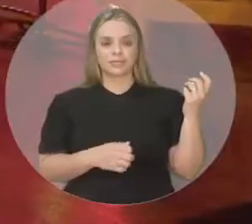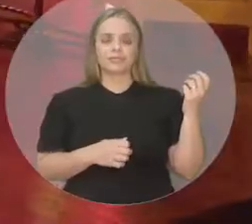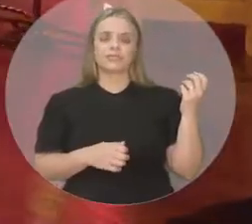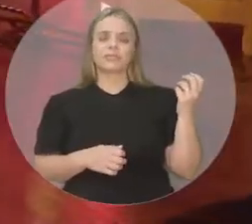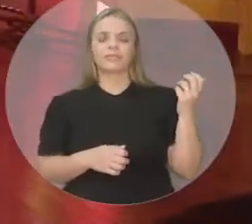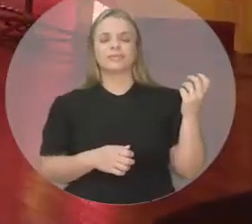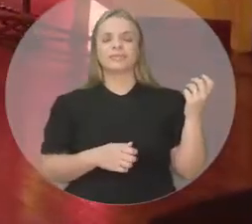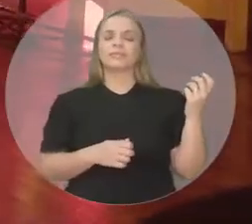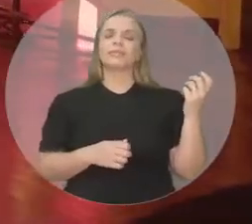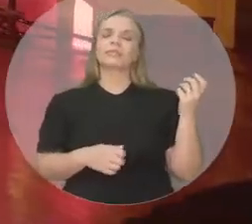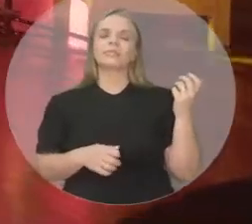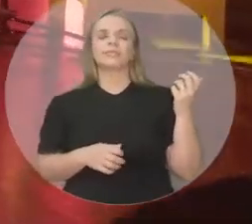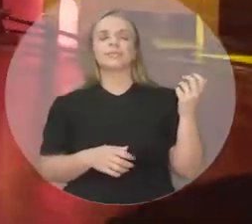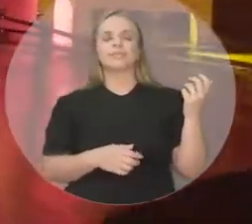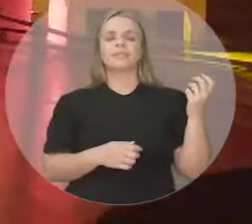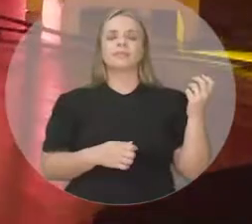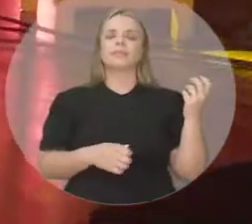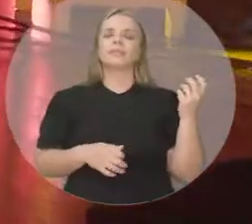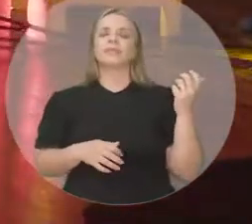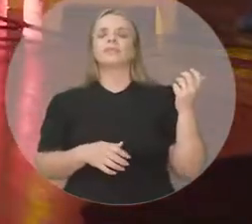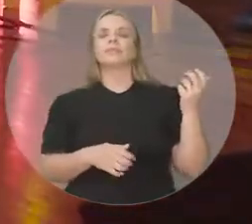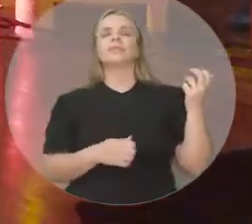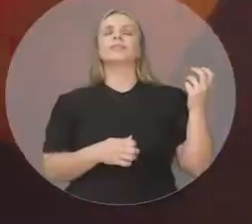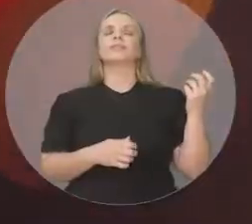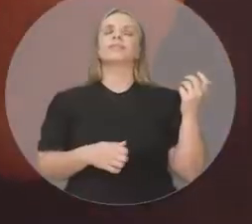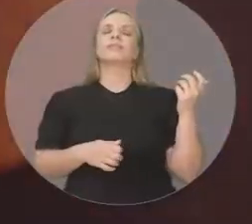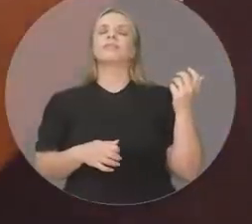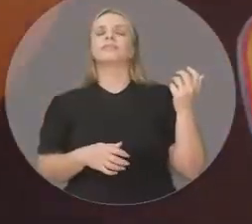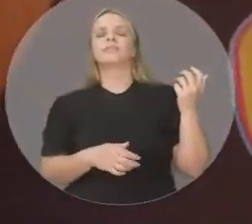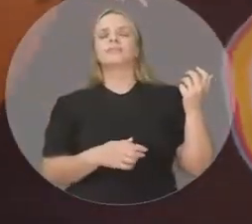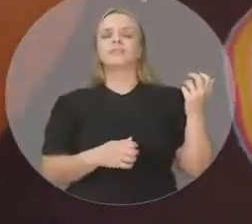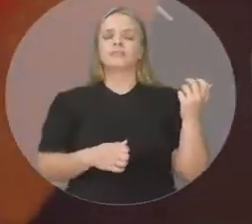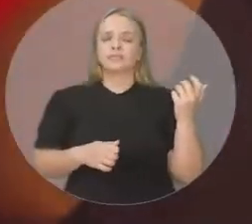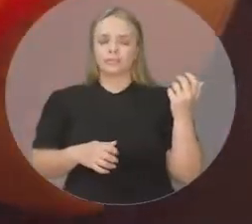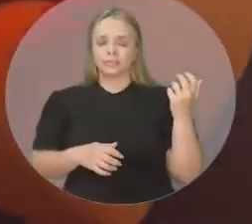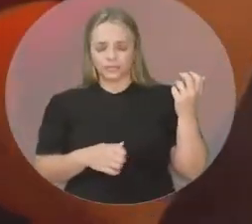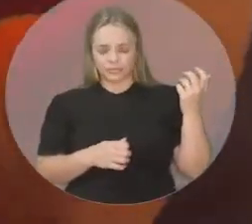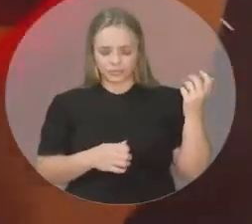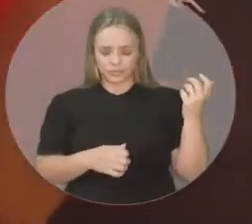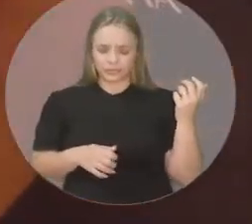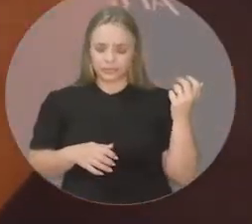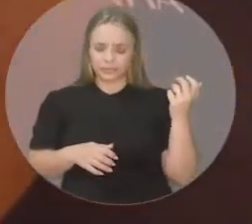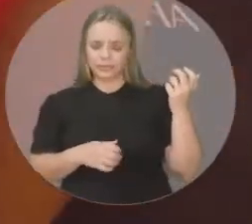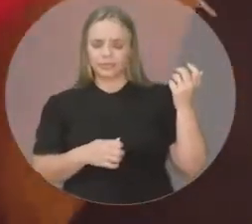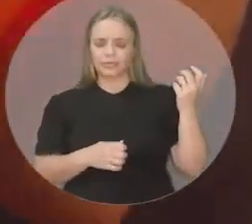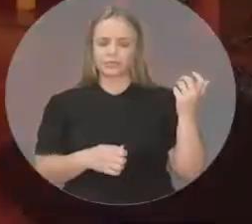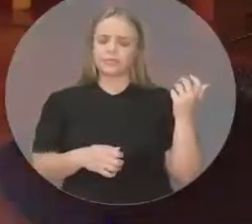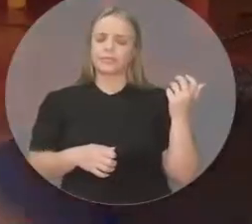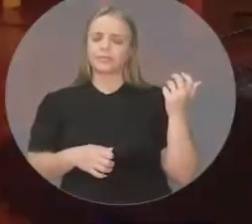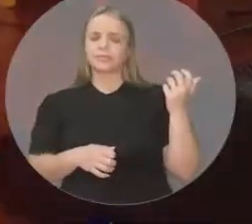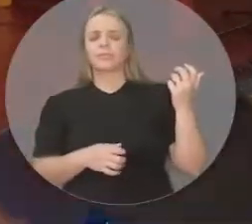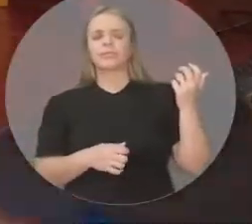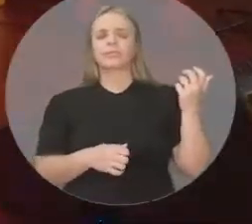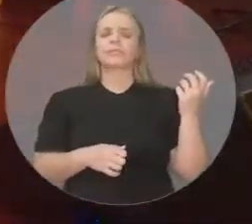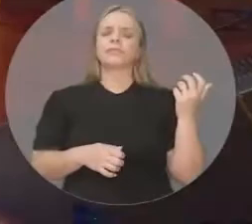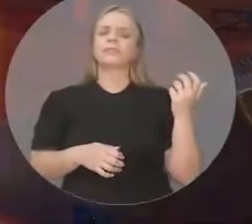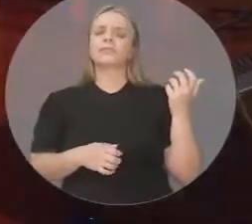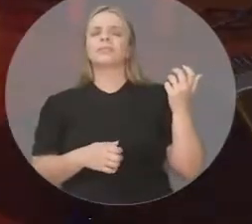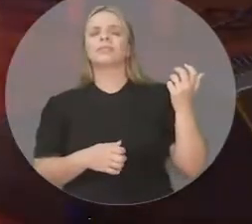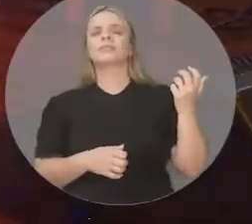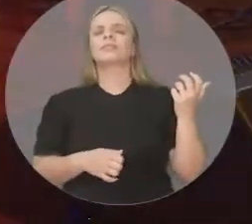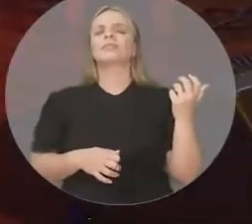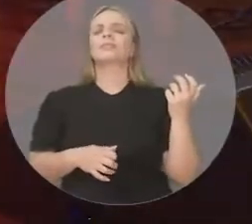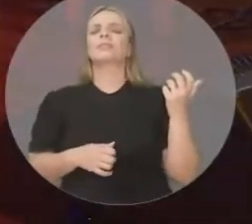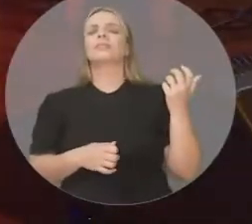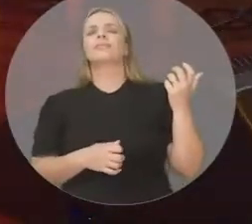sertão. Vem cá, morena, sai da janela, venha